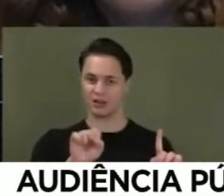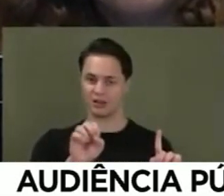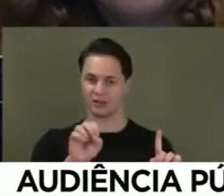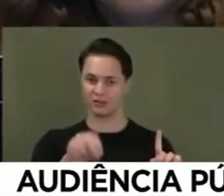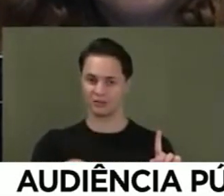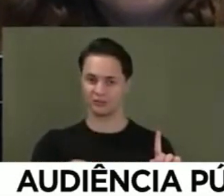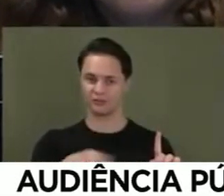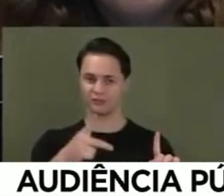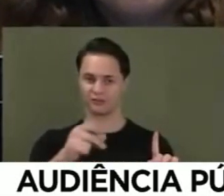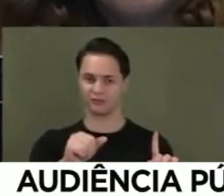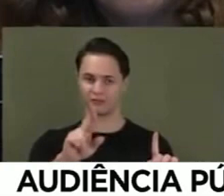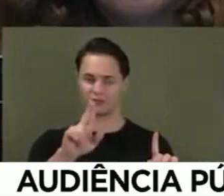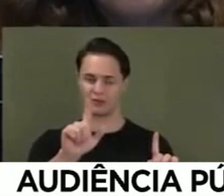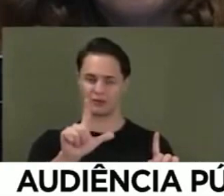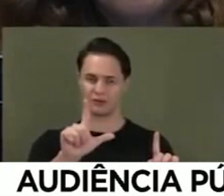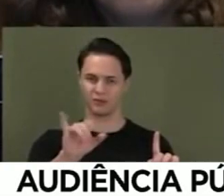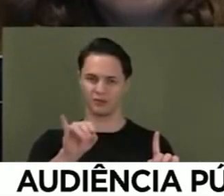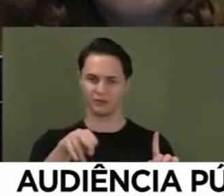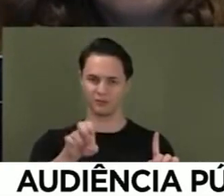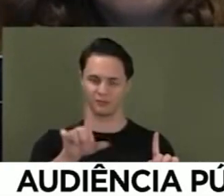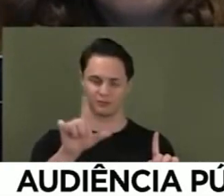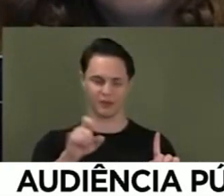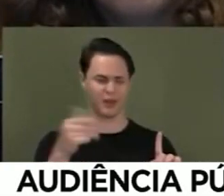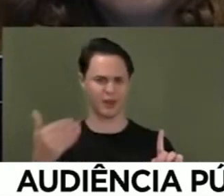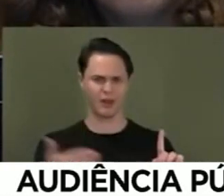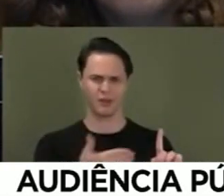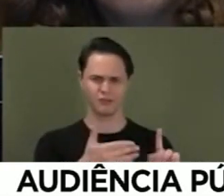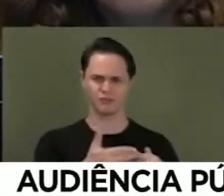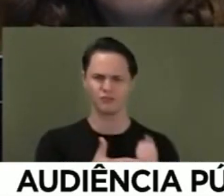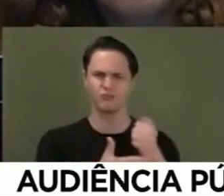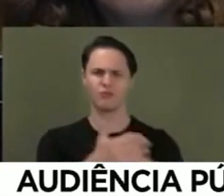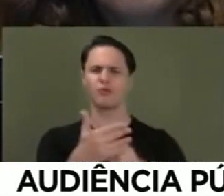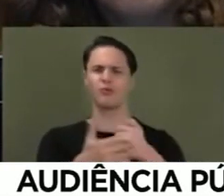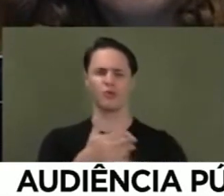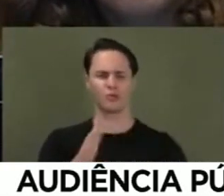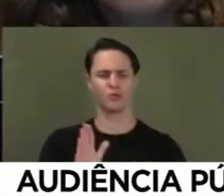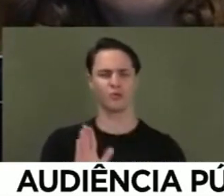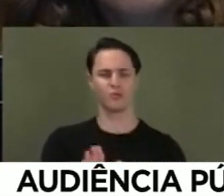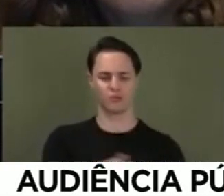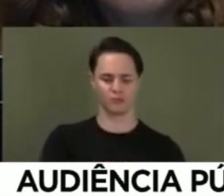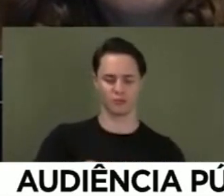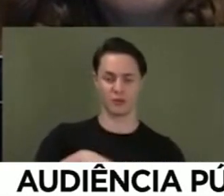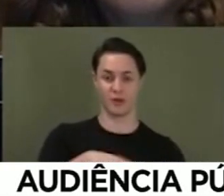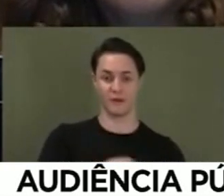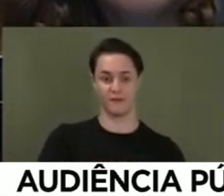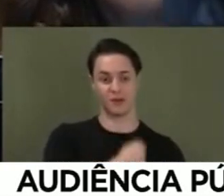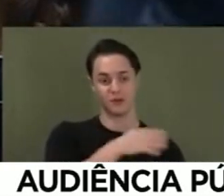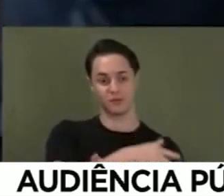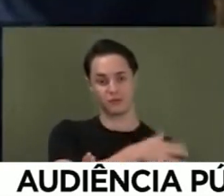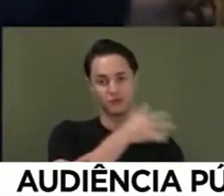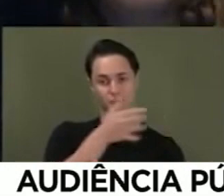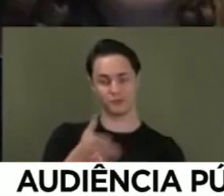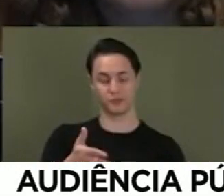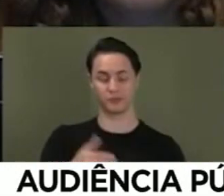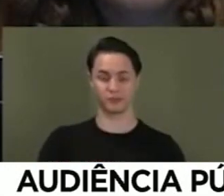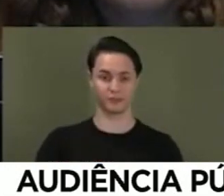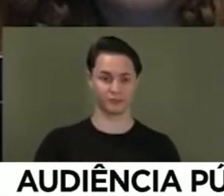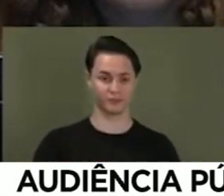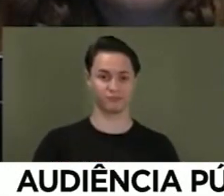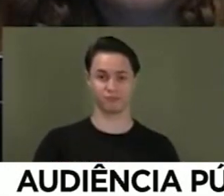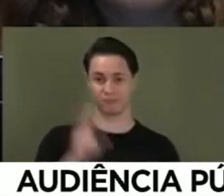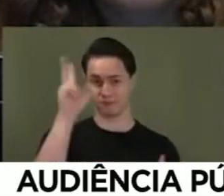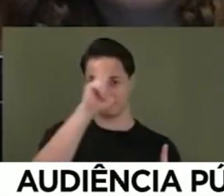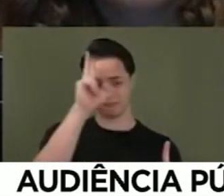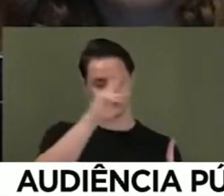de Bambuí, que tanto fez pelo nosso país durante toda a sua vida. Paulinelli tem que ser